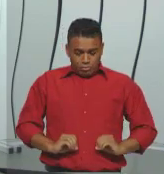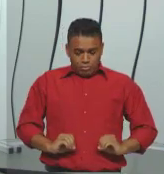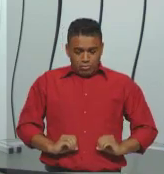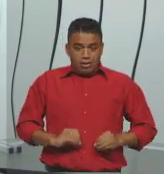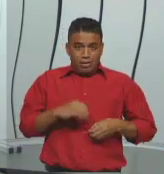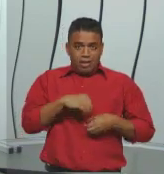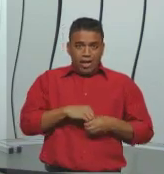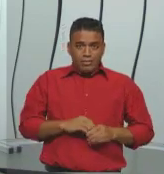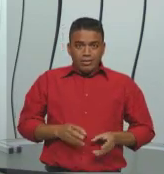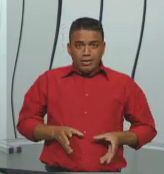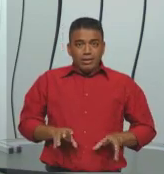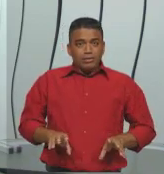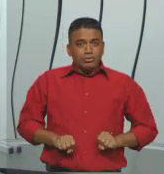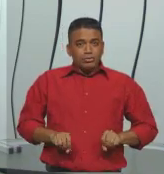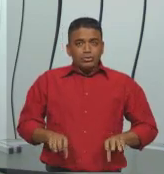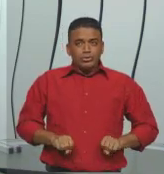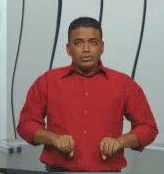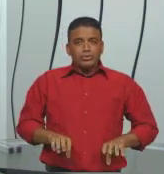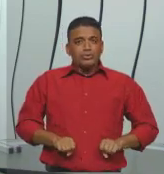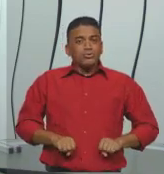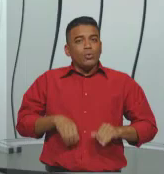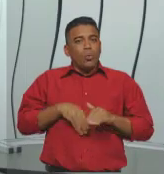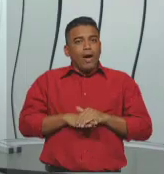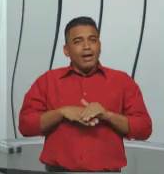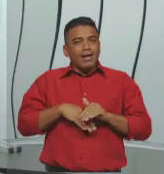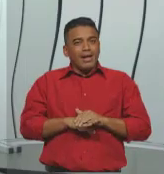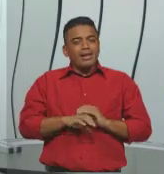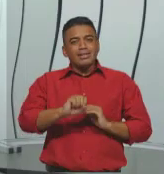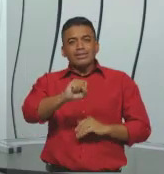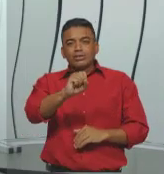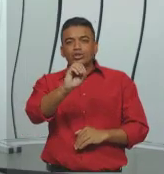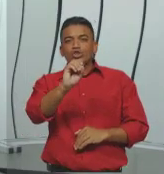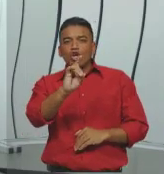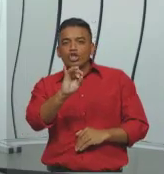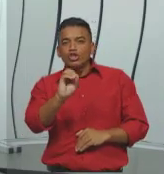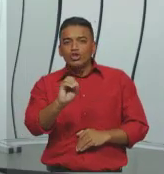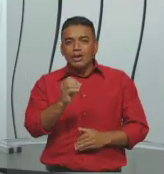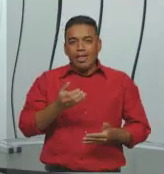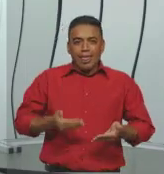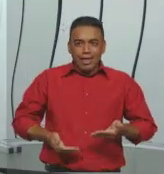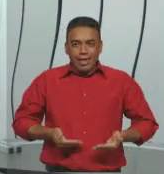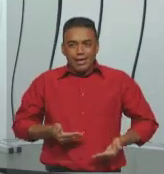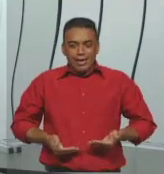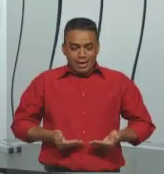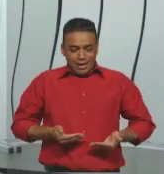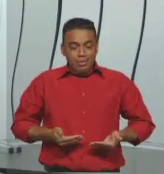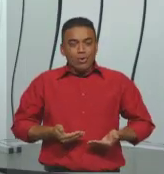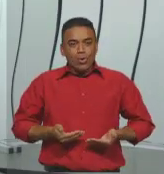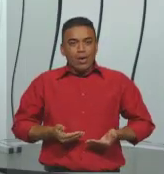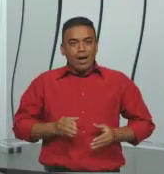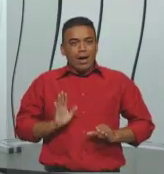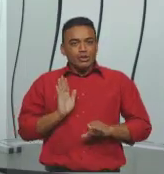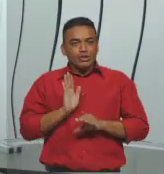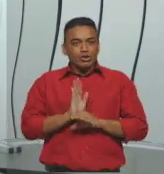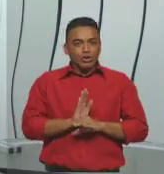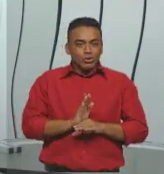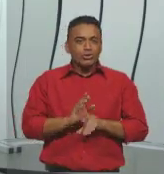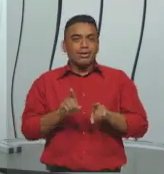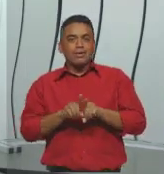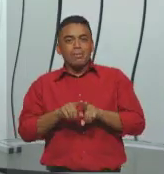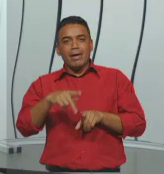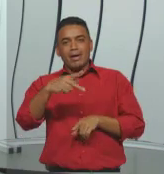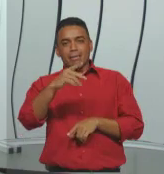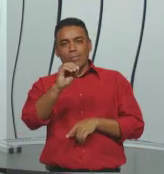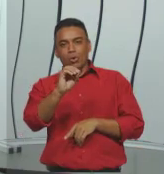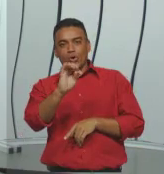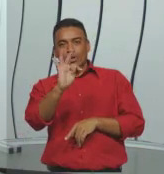parte desse sódio, porque seu corpo precisa. Então ele vai trabalhar no equilíbrio da quantidade de sódio e potássio. Isso